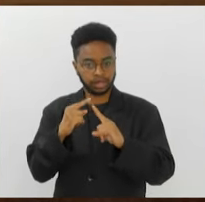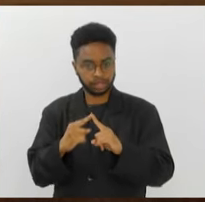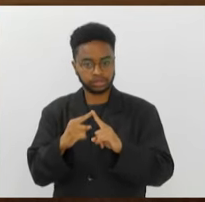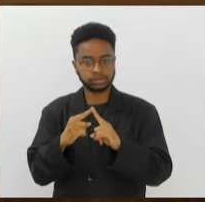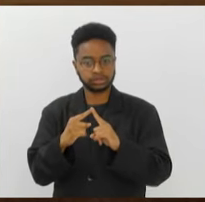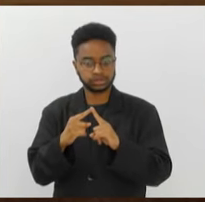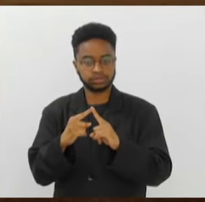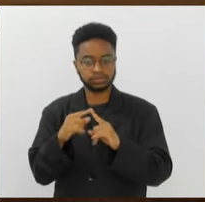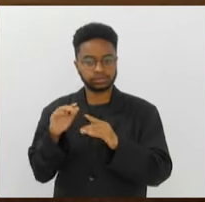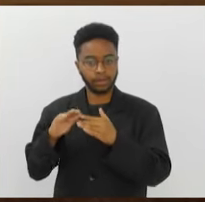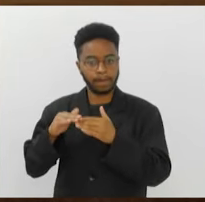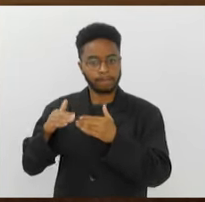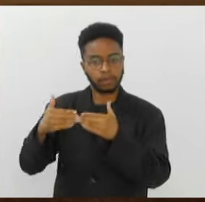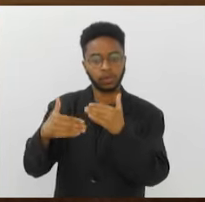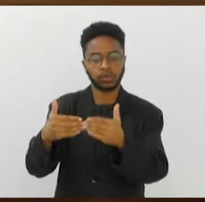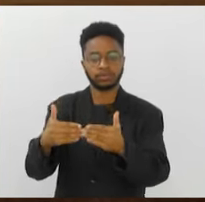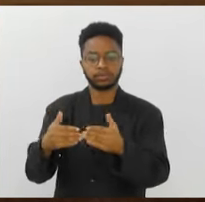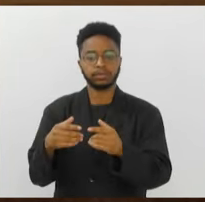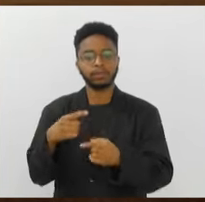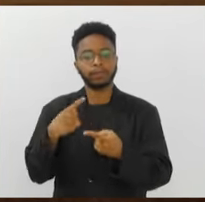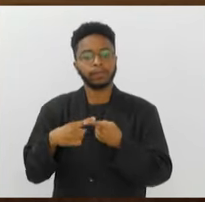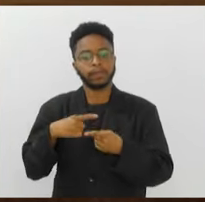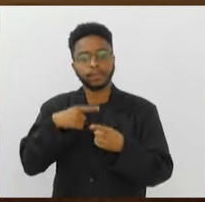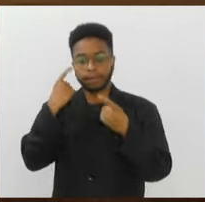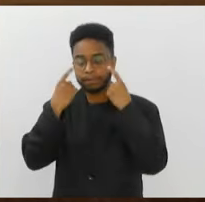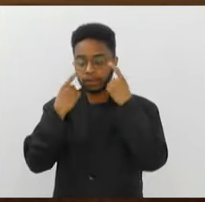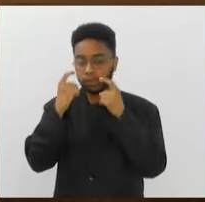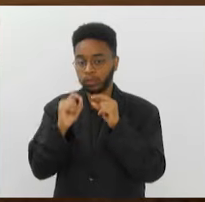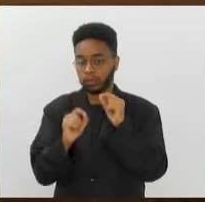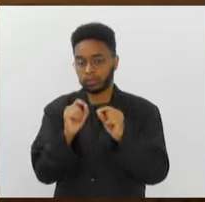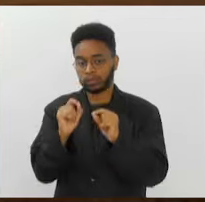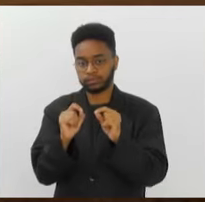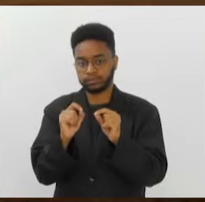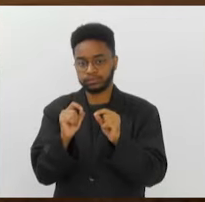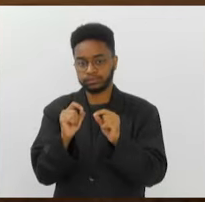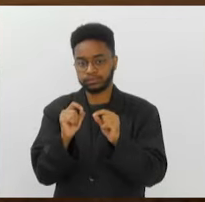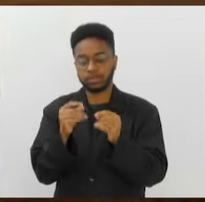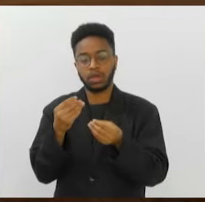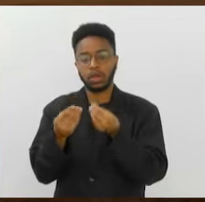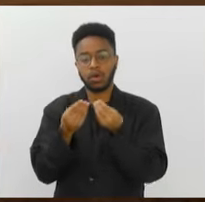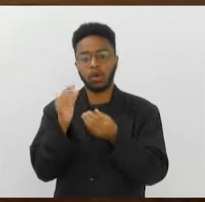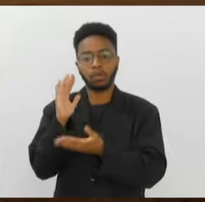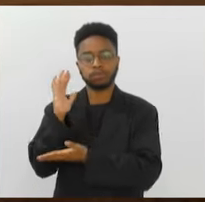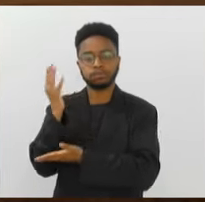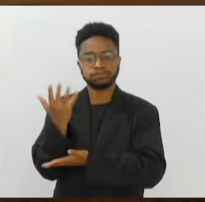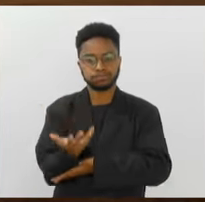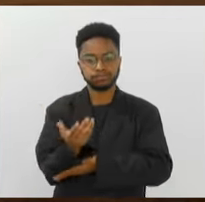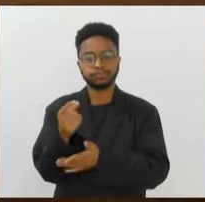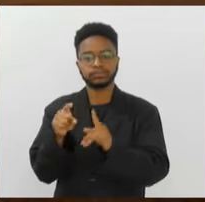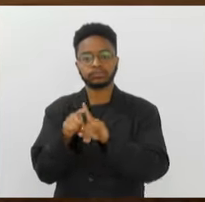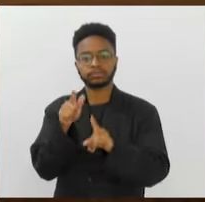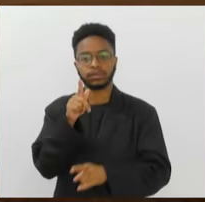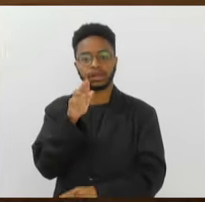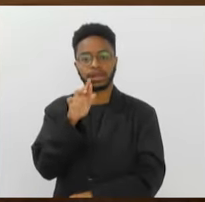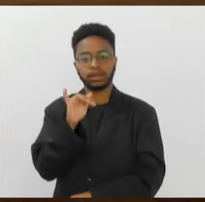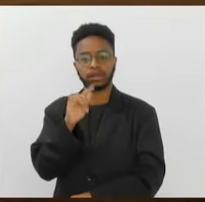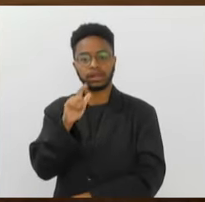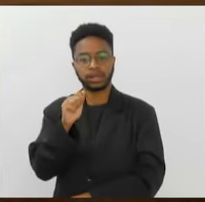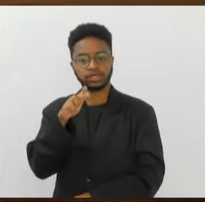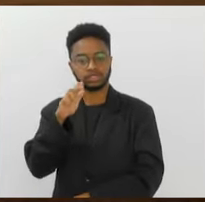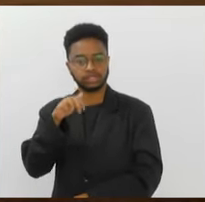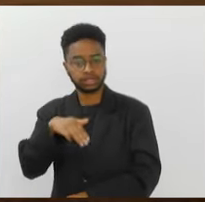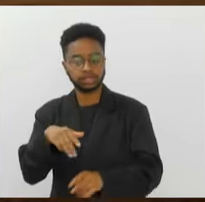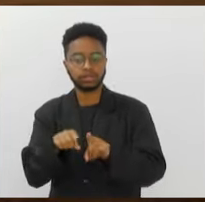igreja progressista, preocupadas exatamente com o desmatamento, com a grilagem, com o avanço da